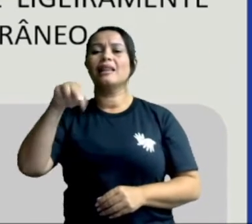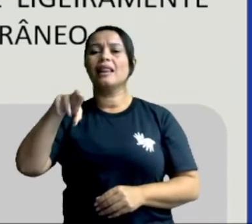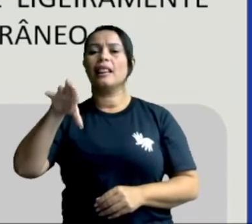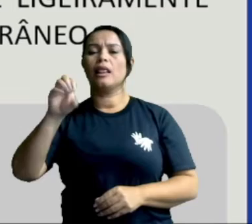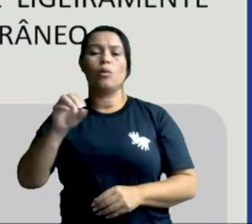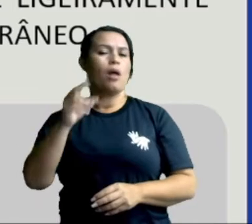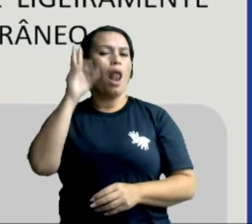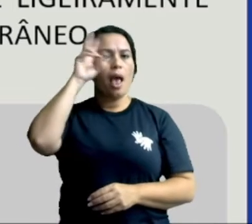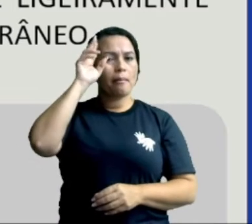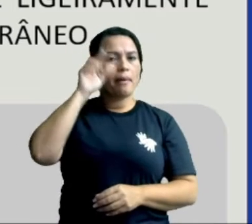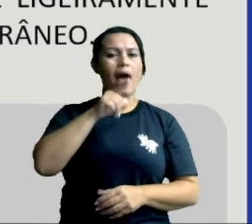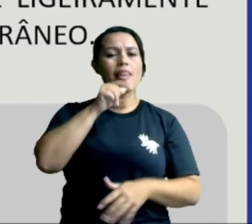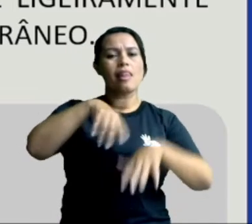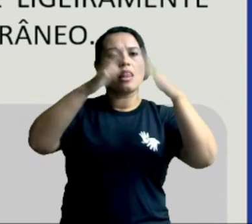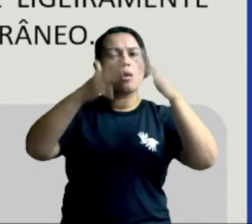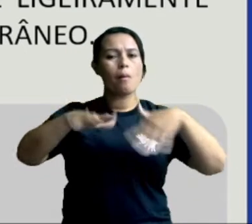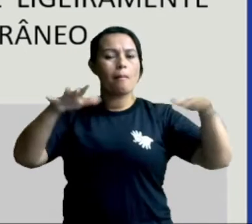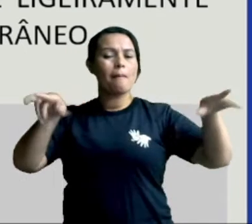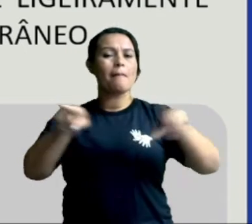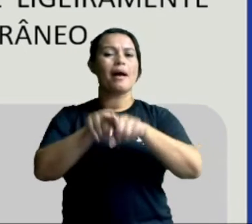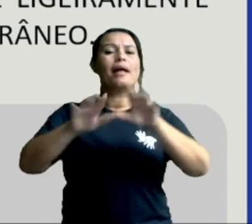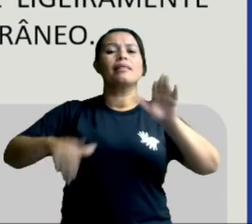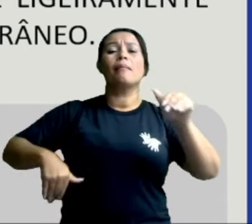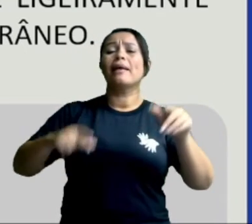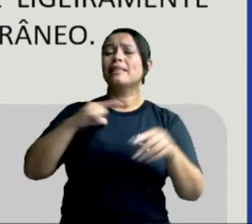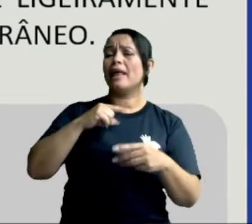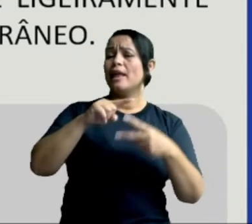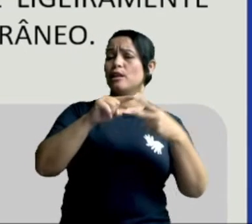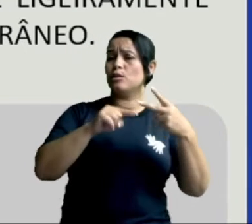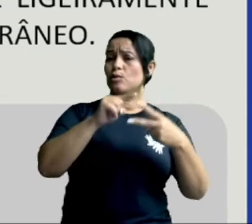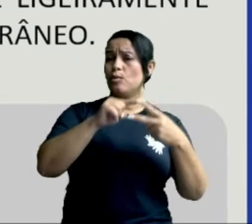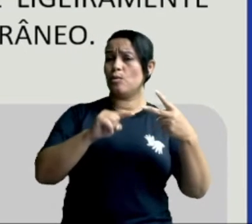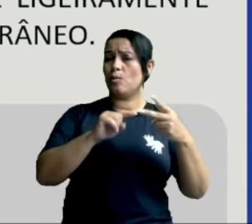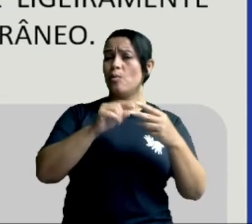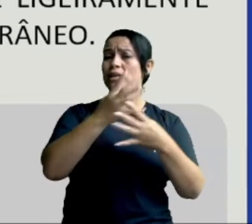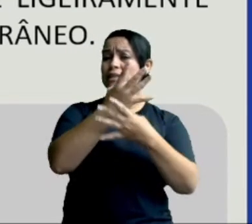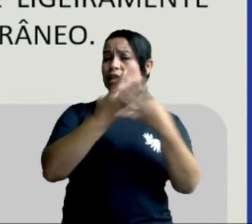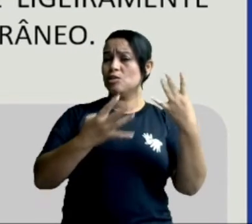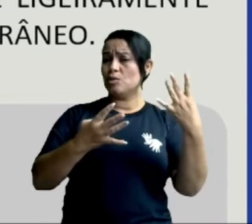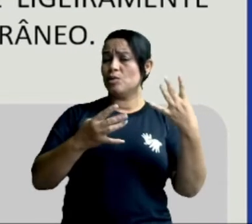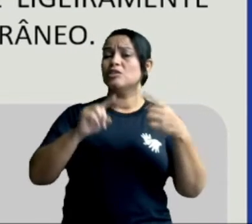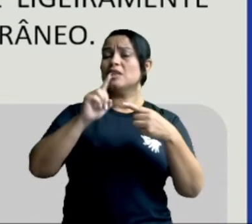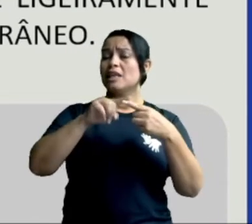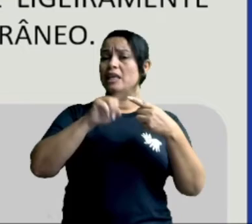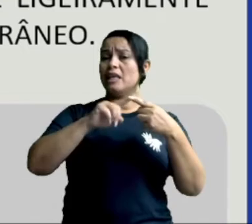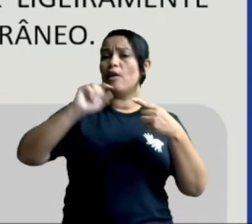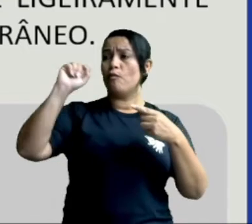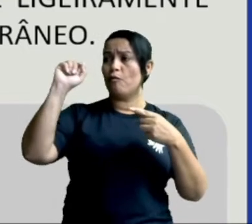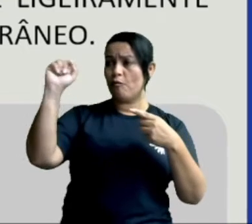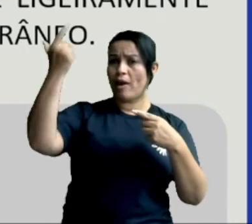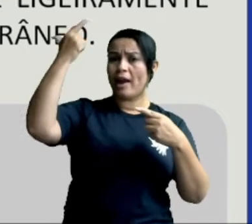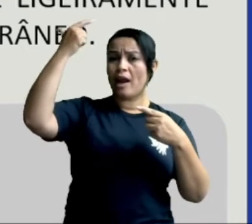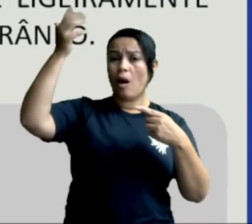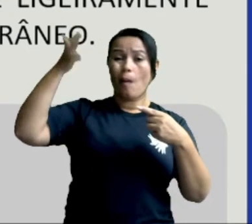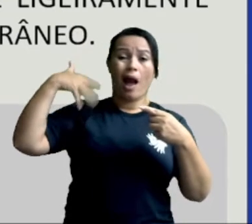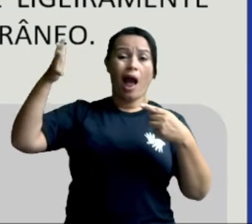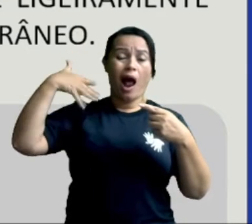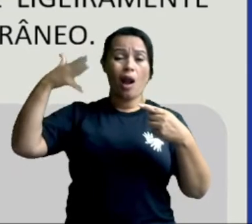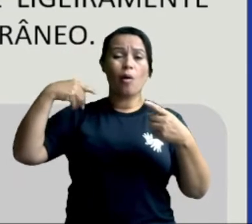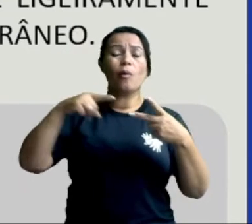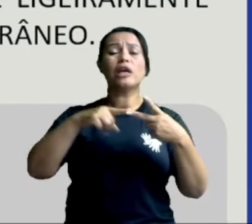mar mediterrâneo E aí apresenta duas estações bem definidas que é o verão quente e seco